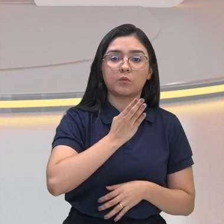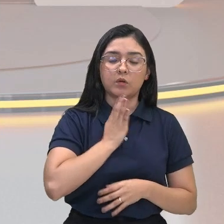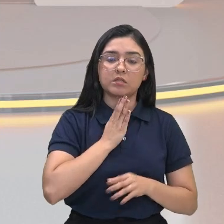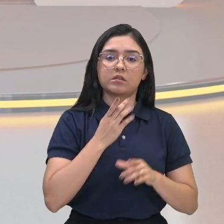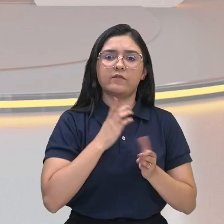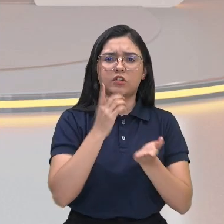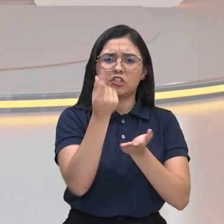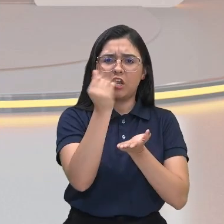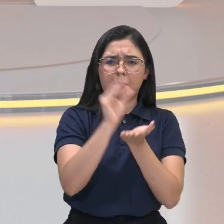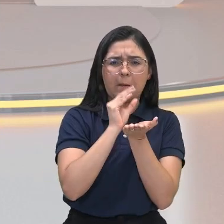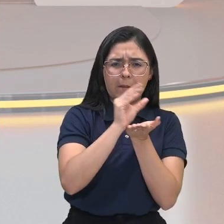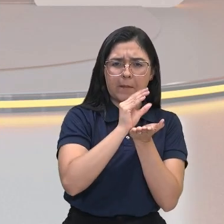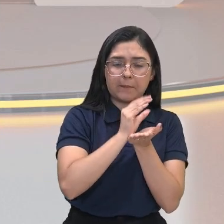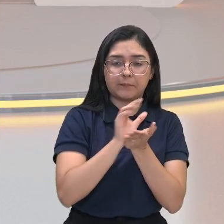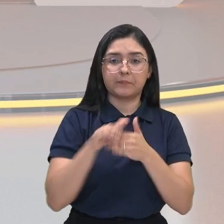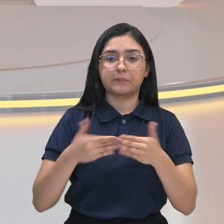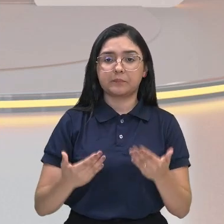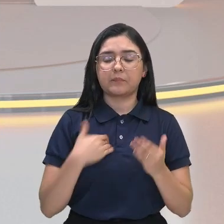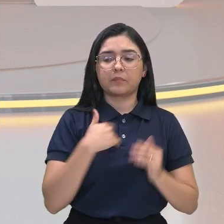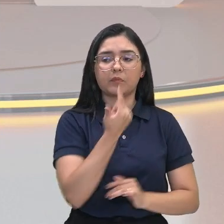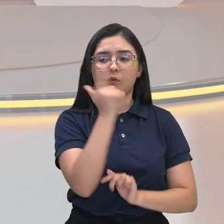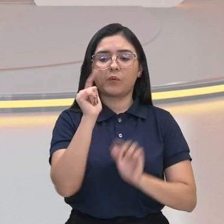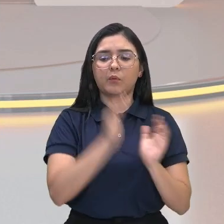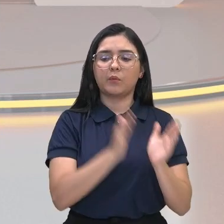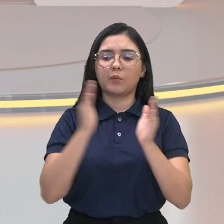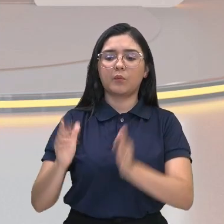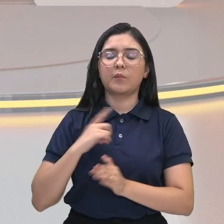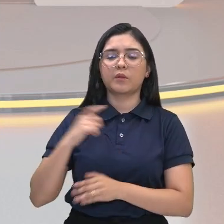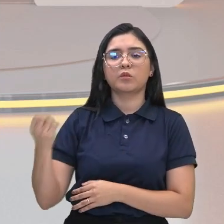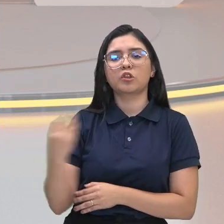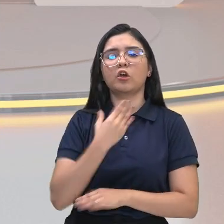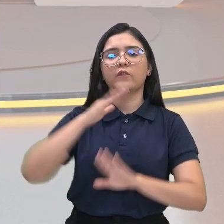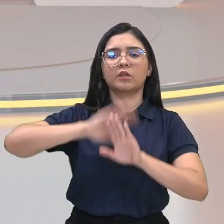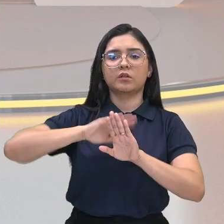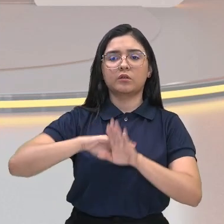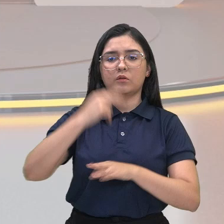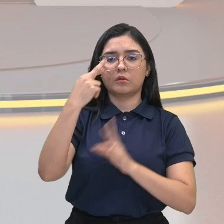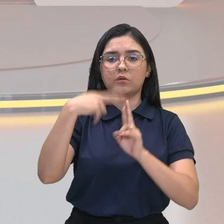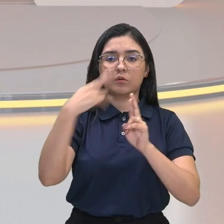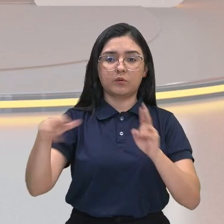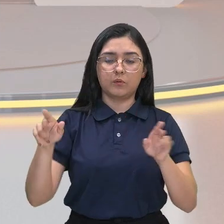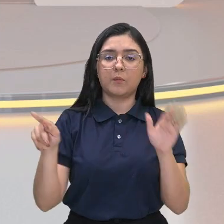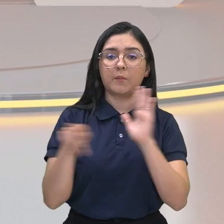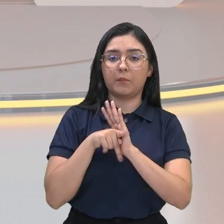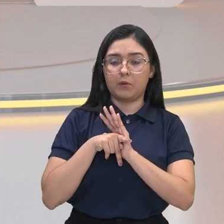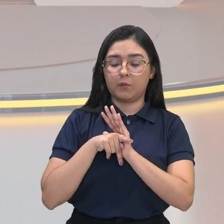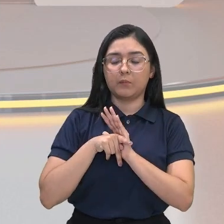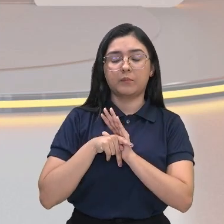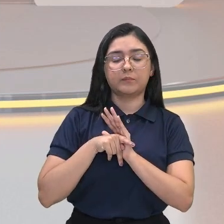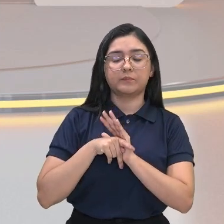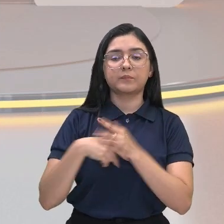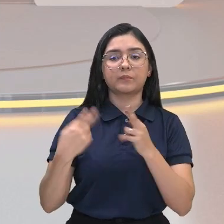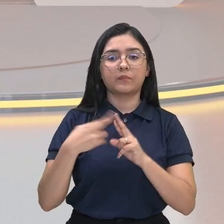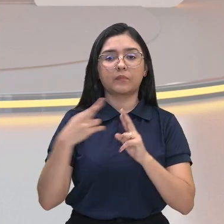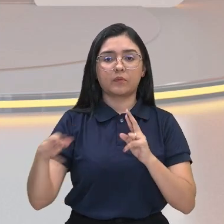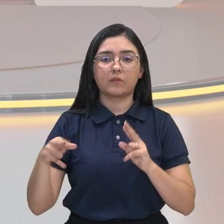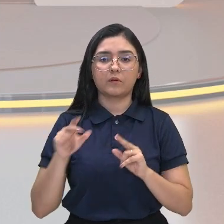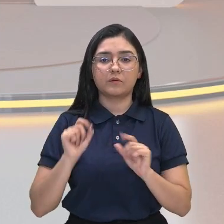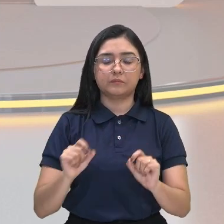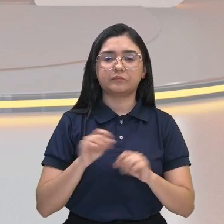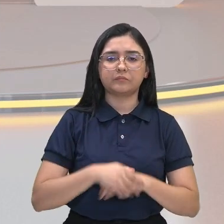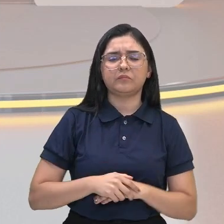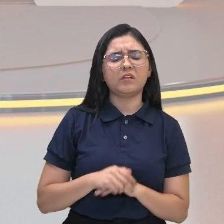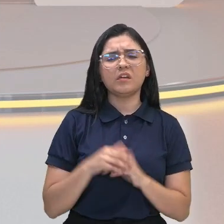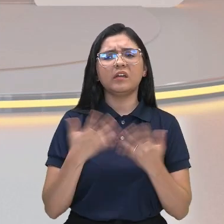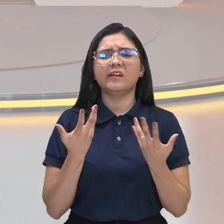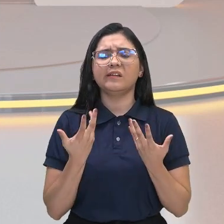do momento em que surge uma outra ideologia religiosa, um outro viés religioso, que não mais condena